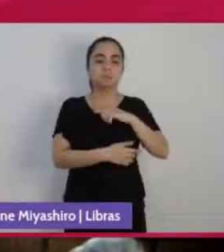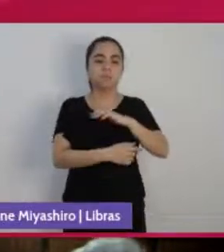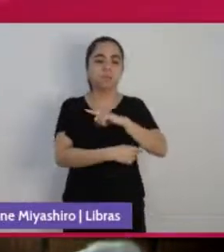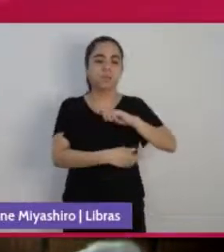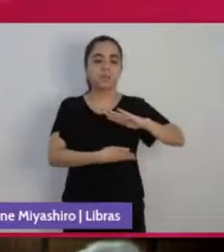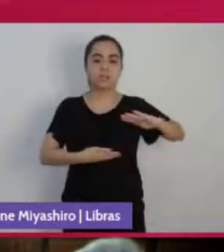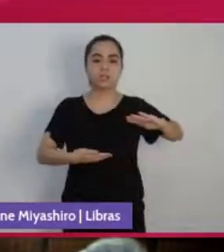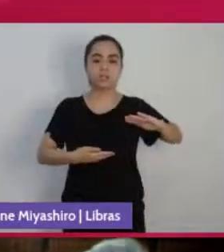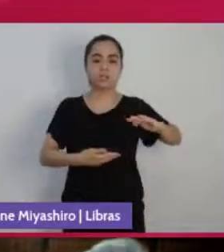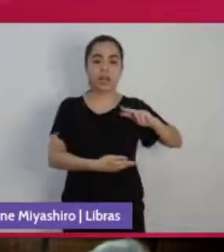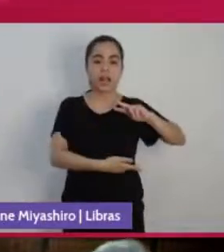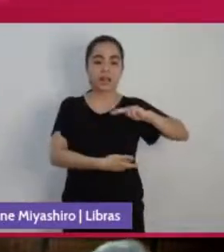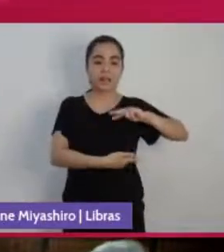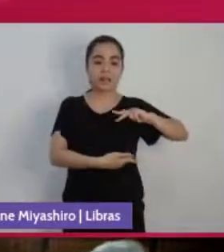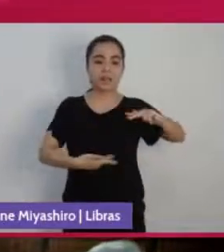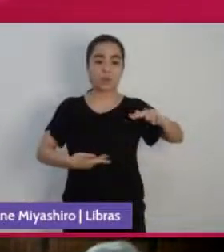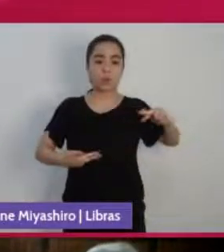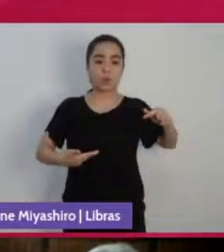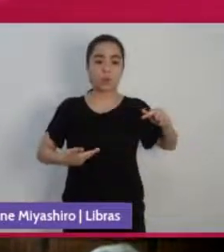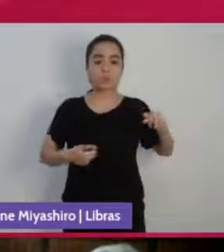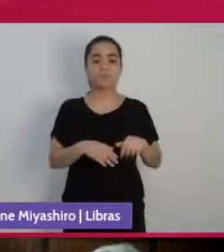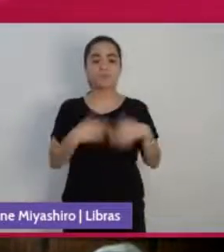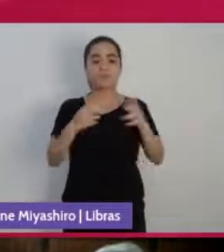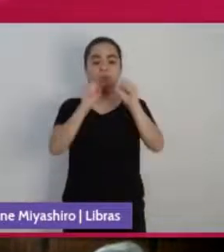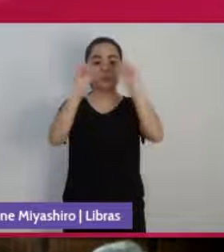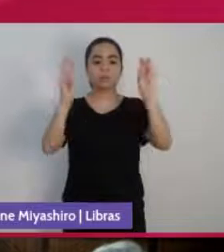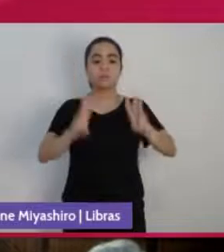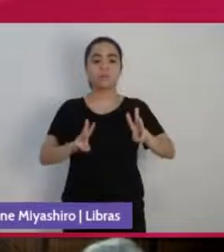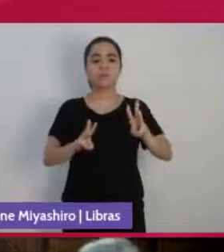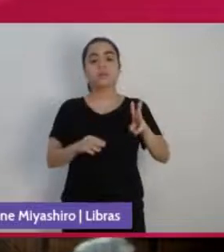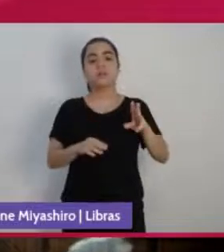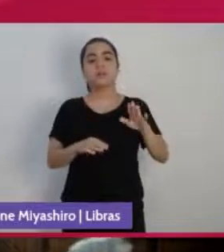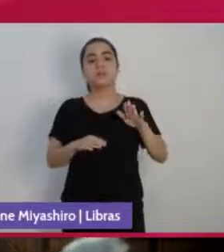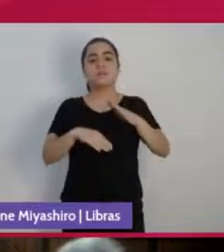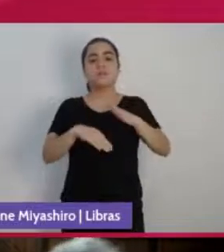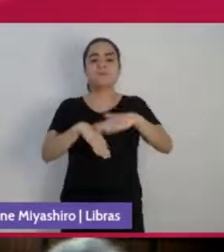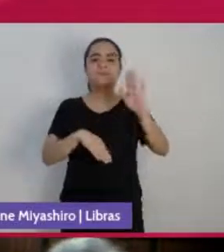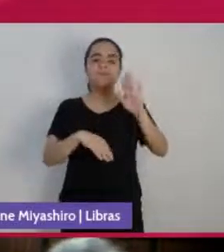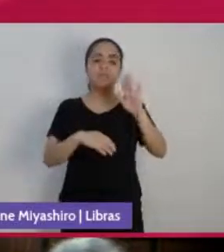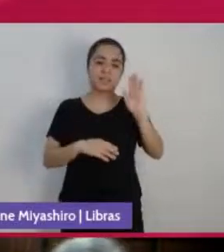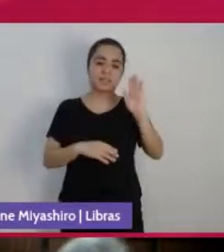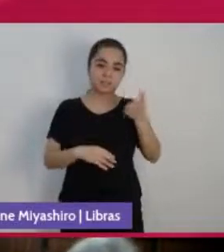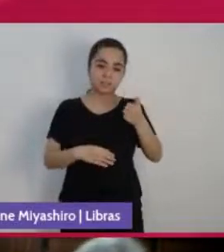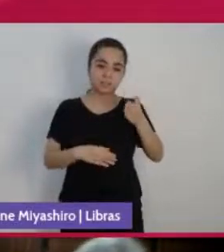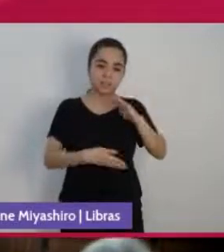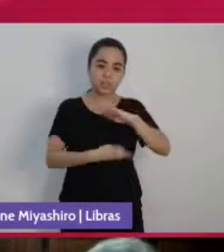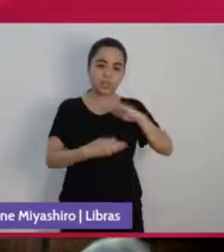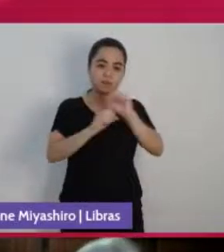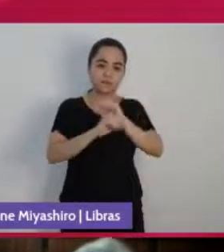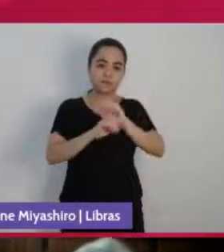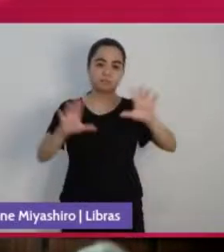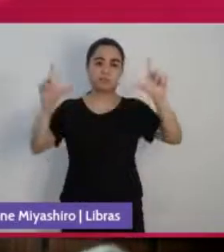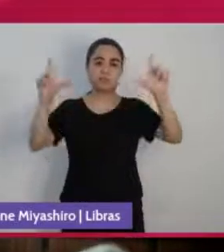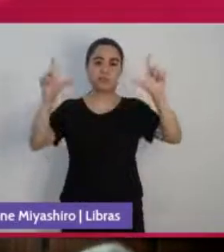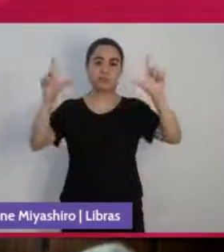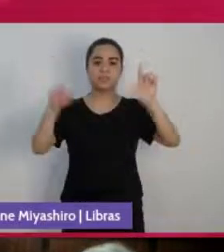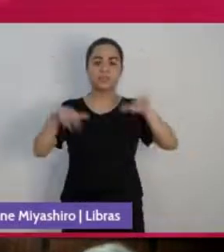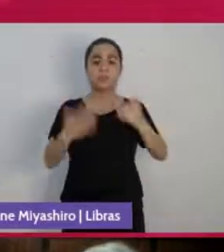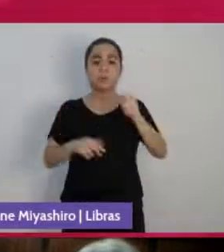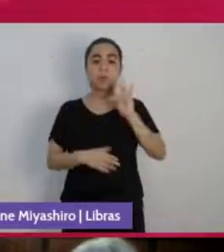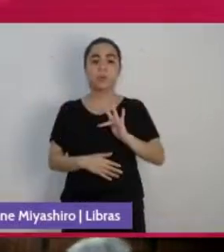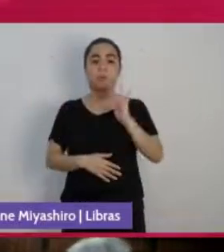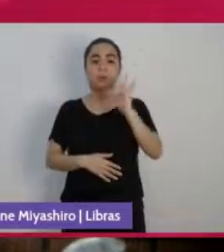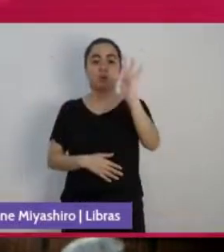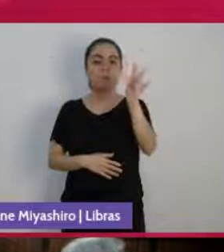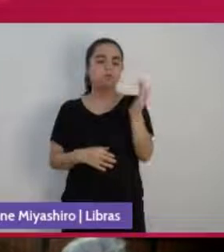um software que faz essa equalização da imagem. Então, isso no futuro vai cair por